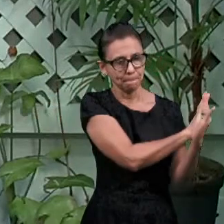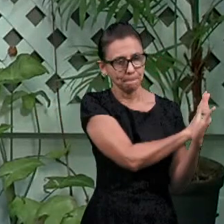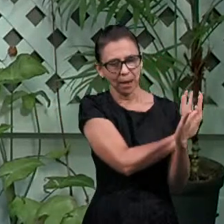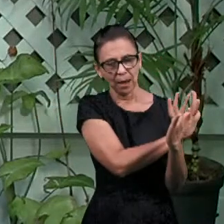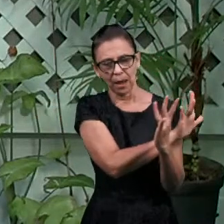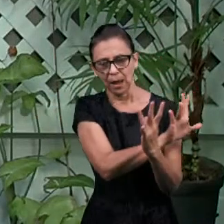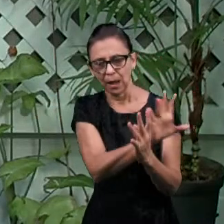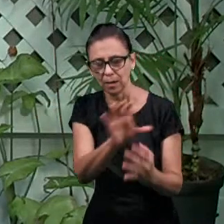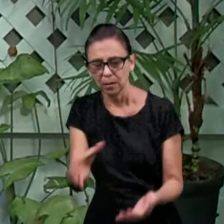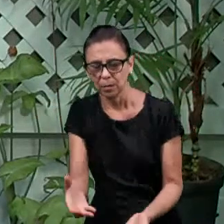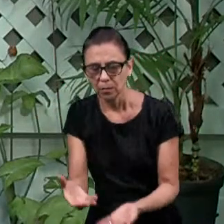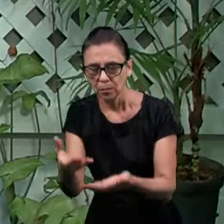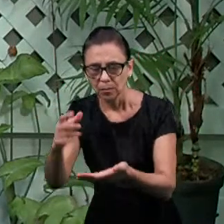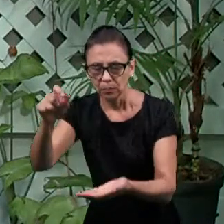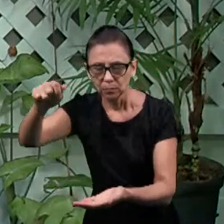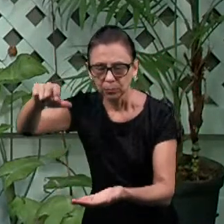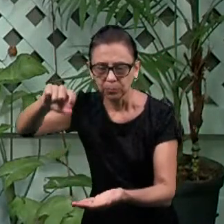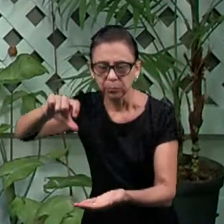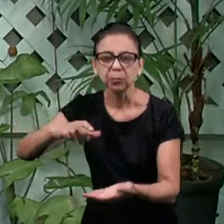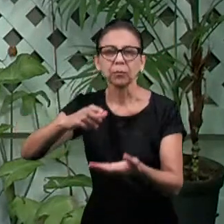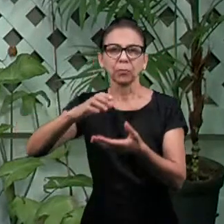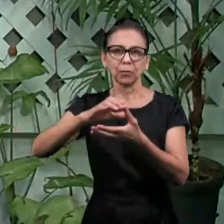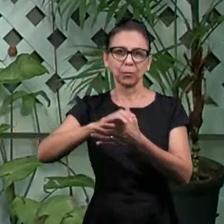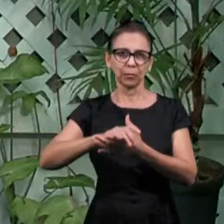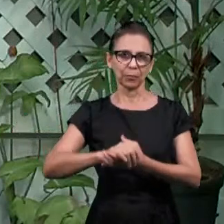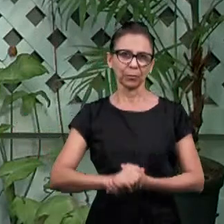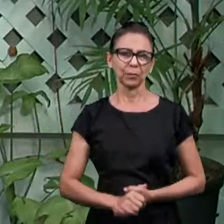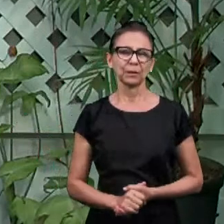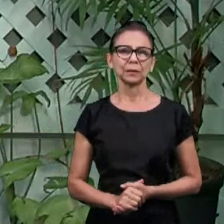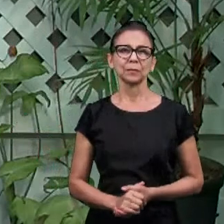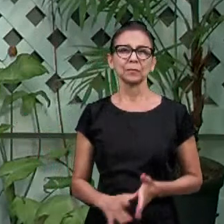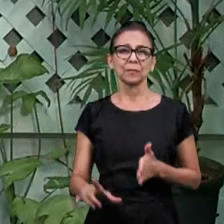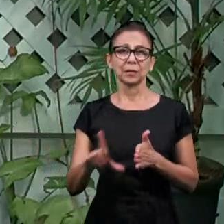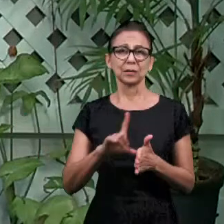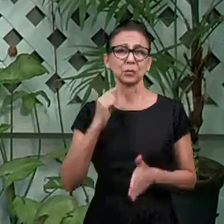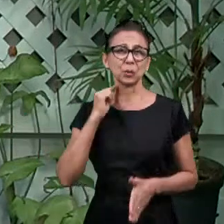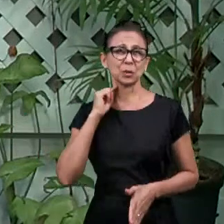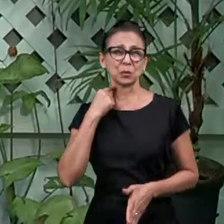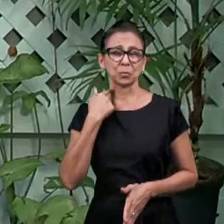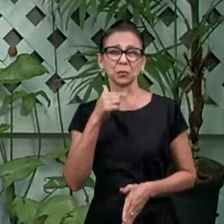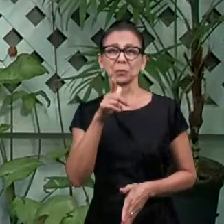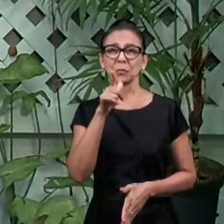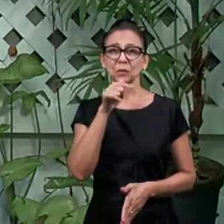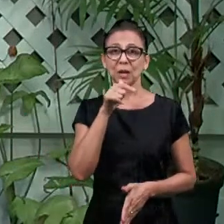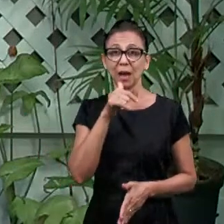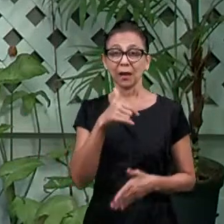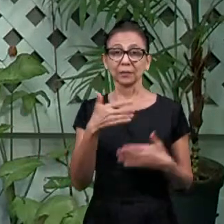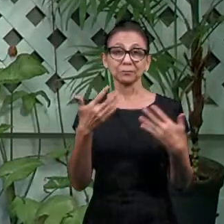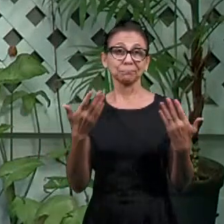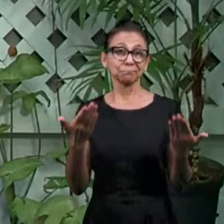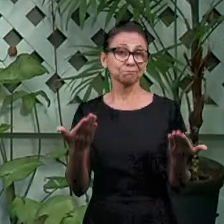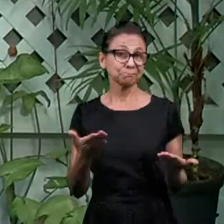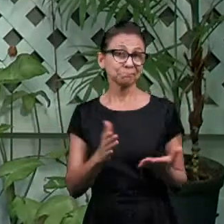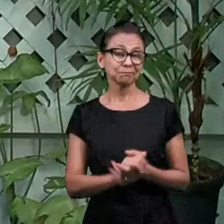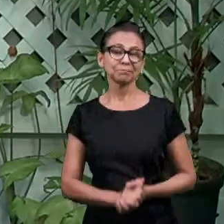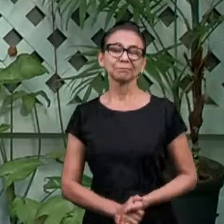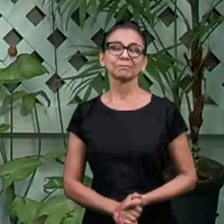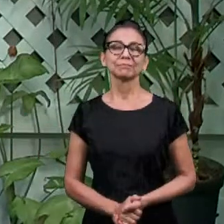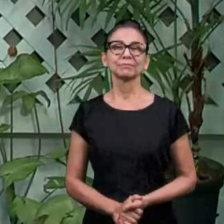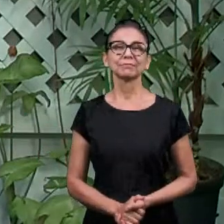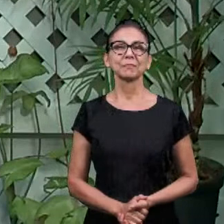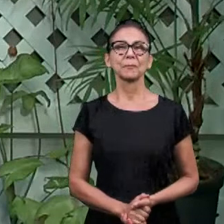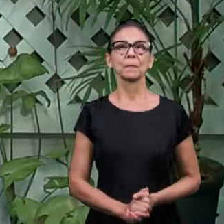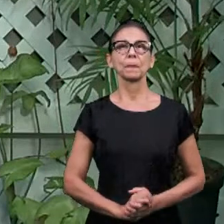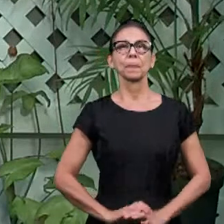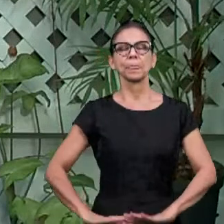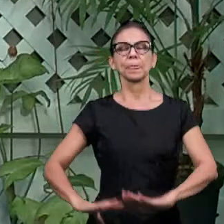as águas pluviais, mas já um pouco contaminado. Então, era esse o quadro. O templo, na verdade,